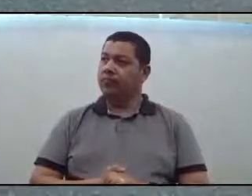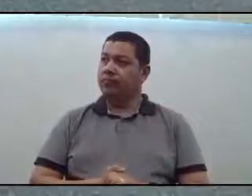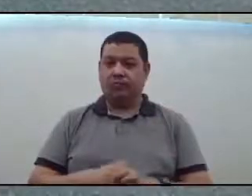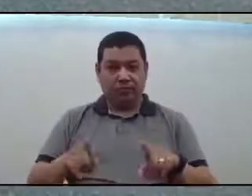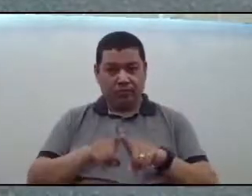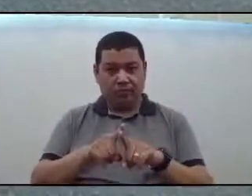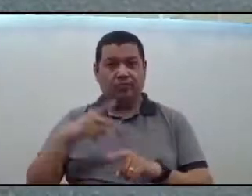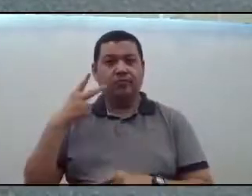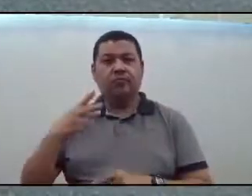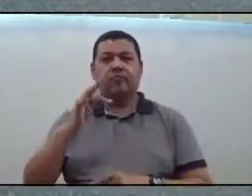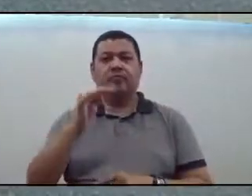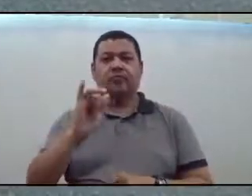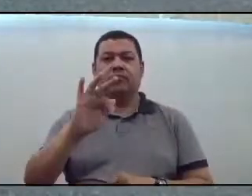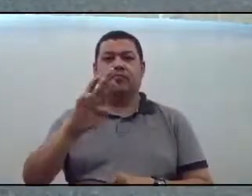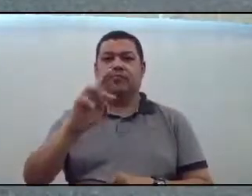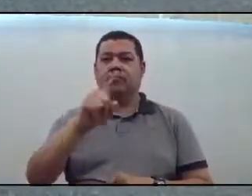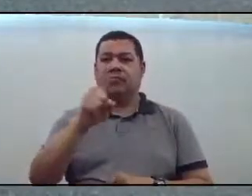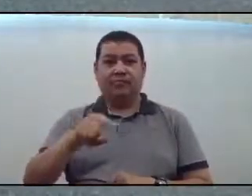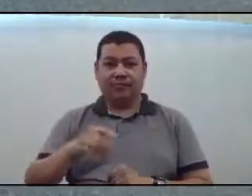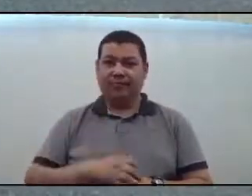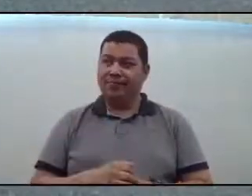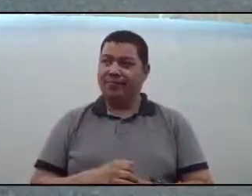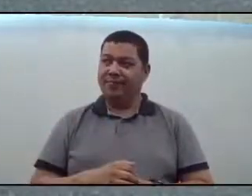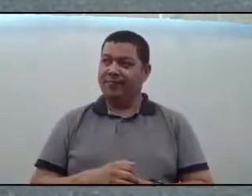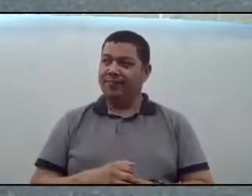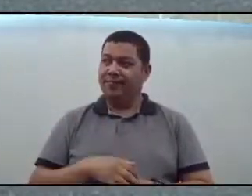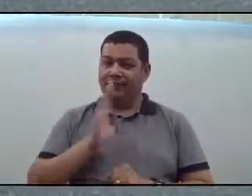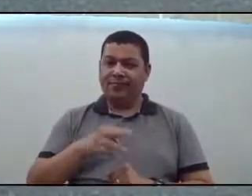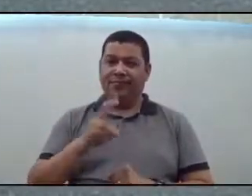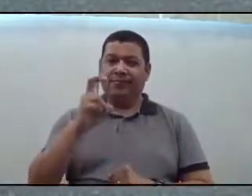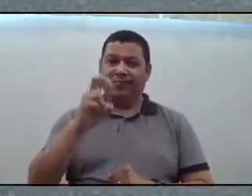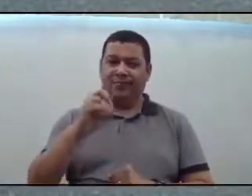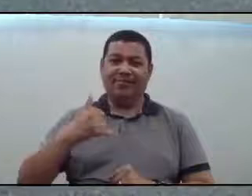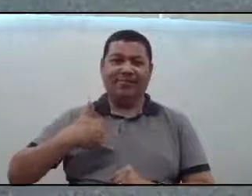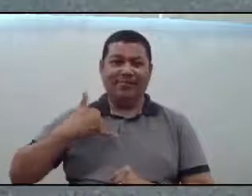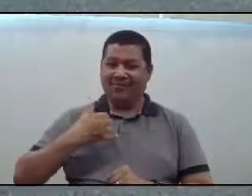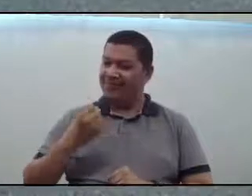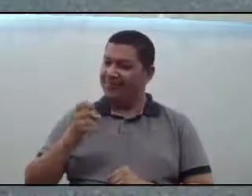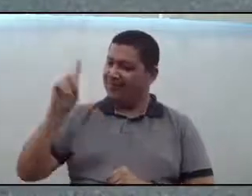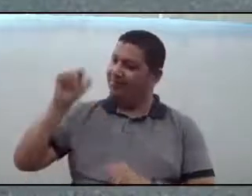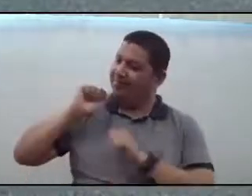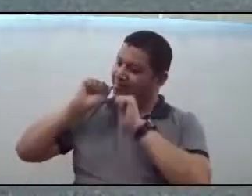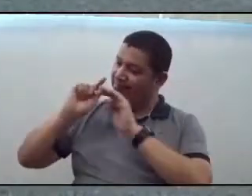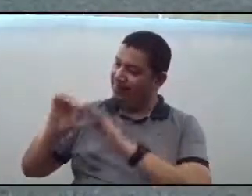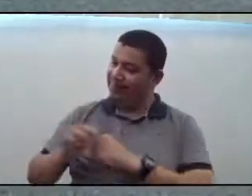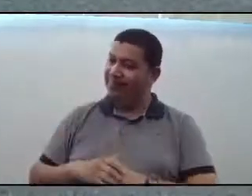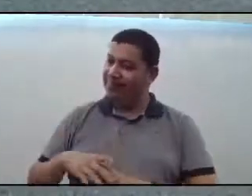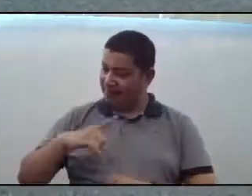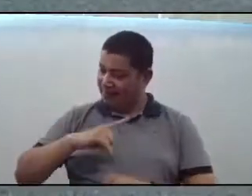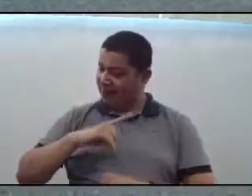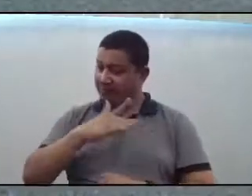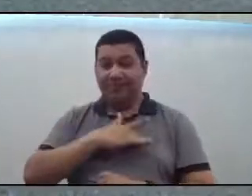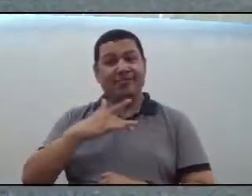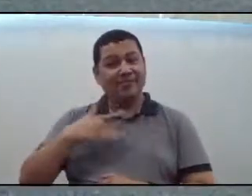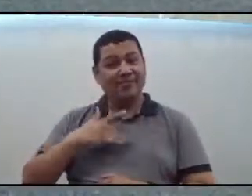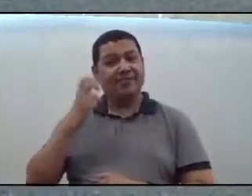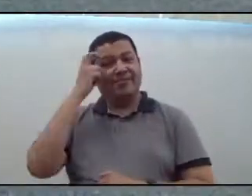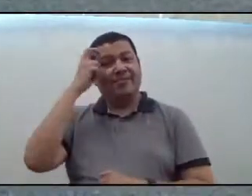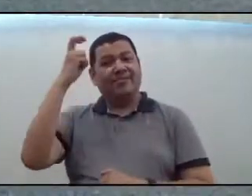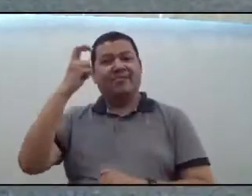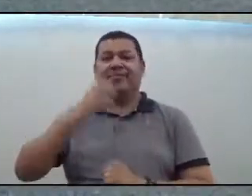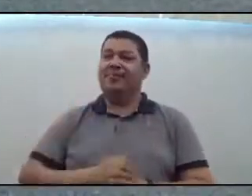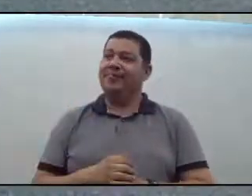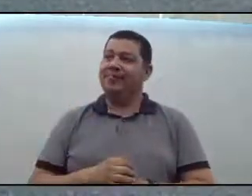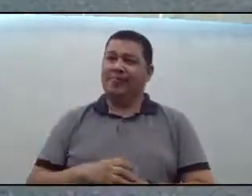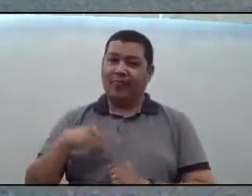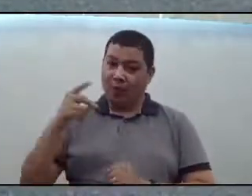né? Chegou na casa do cinquentão aí, que Deus abençoe o senhor, com muita saúde, muita sabedoria, que